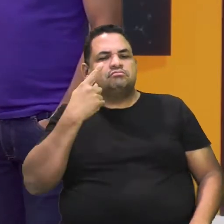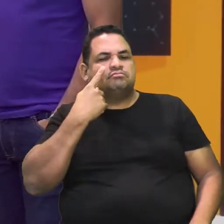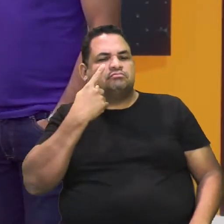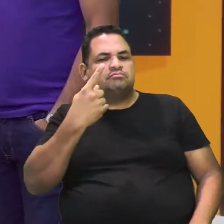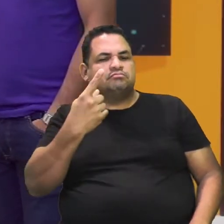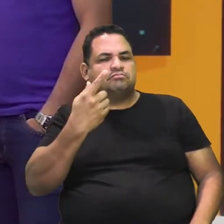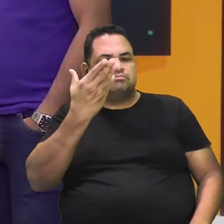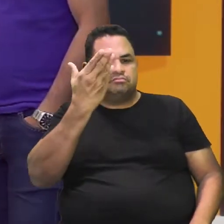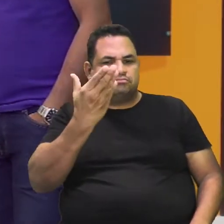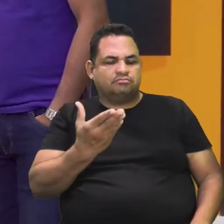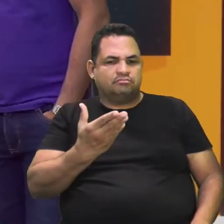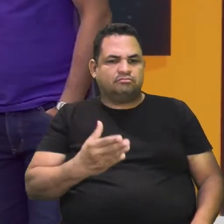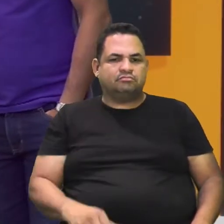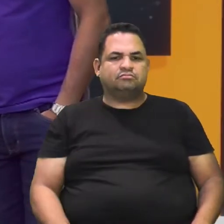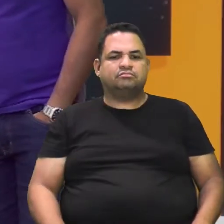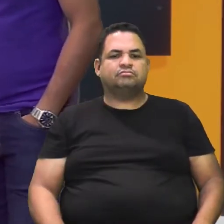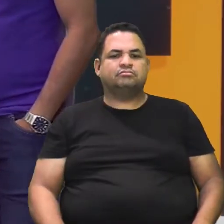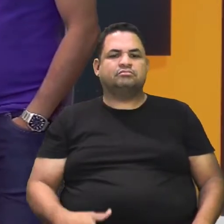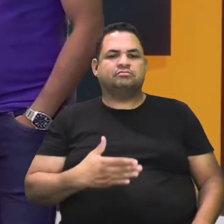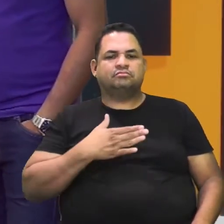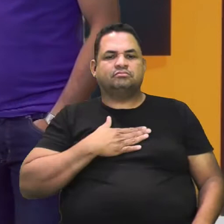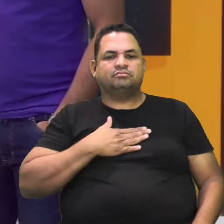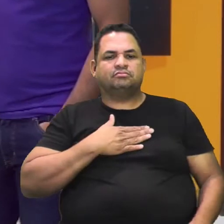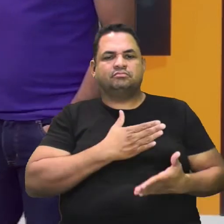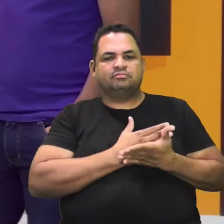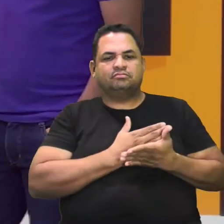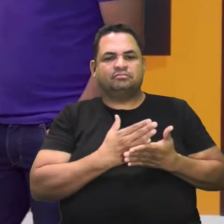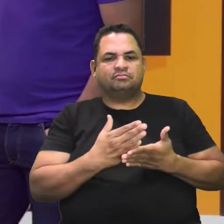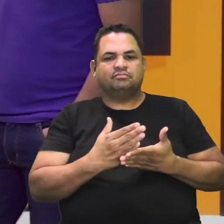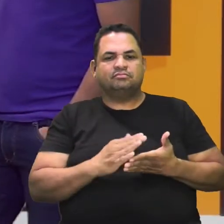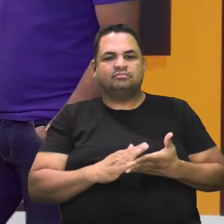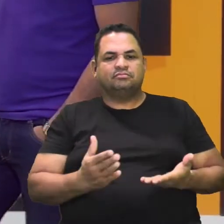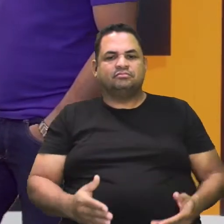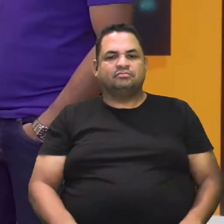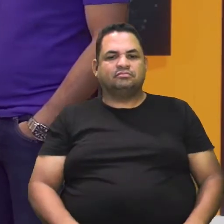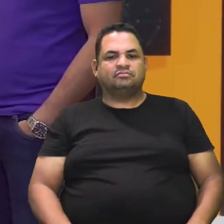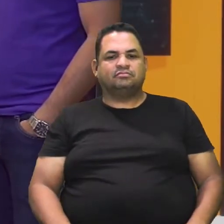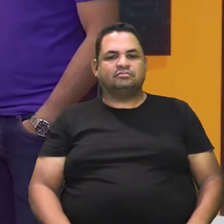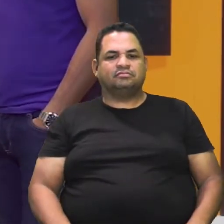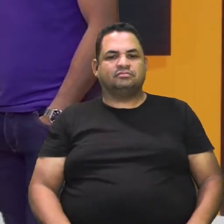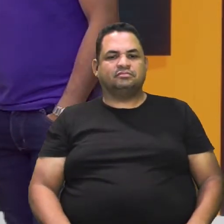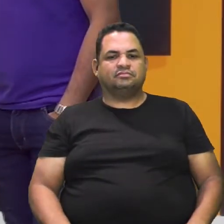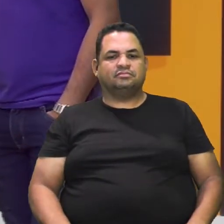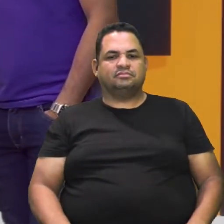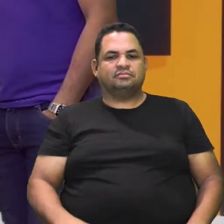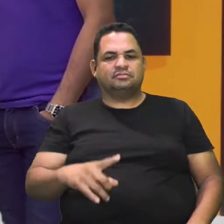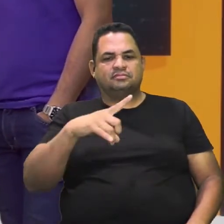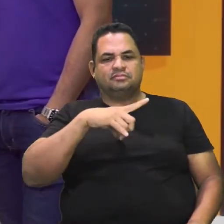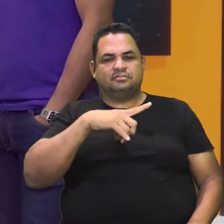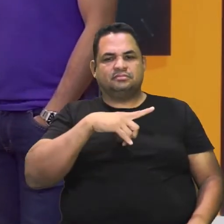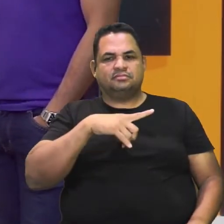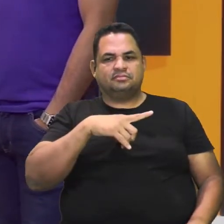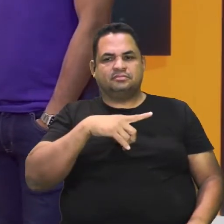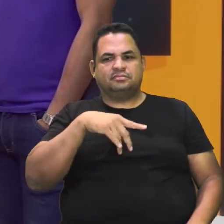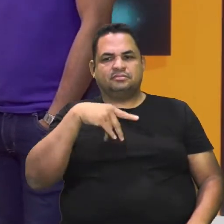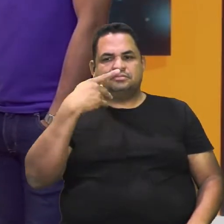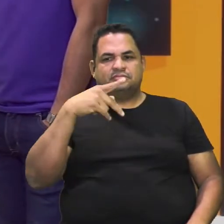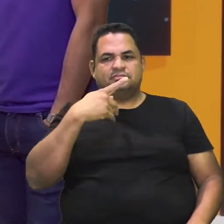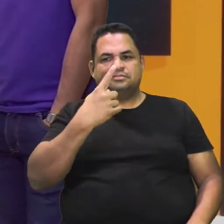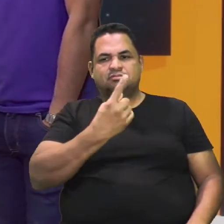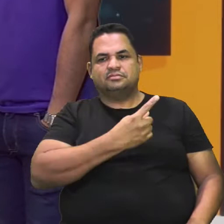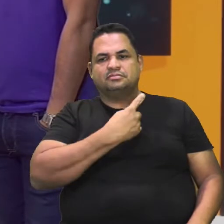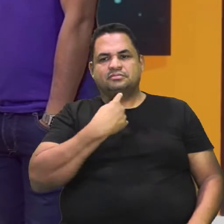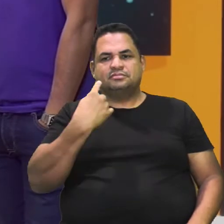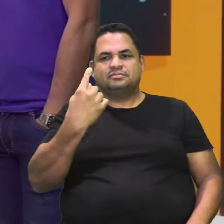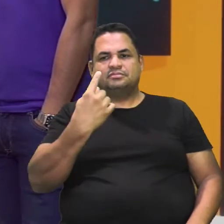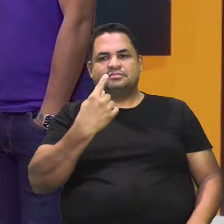identificar? Não vamos falar nada aqui, não vamos começar dando já as indicações aqui. Olha aqui, a gente tem... Mas se eu falar que nós